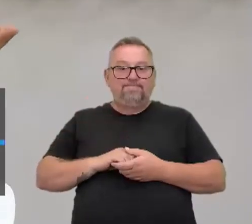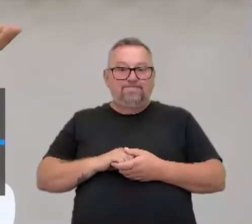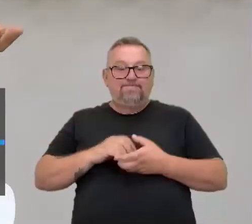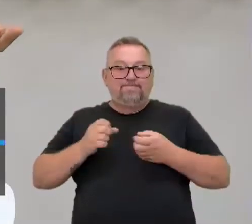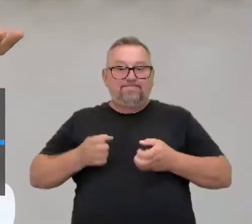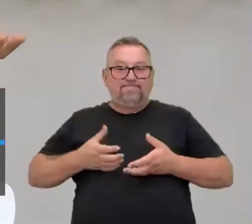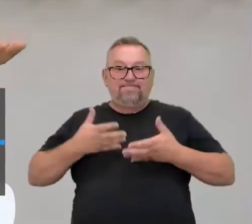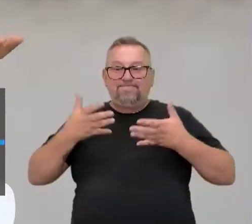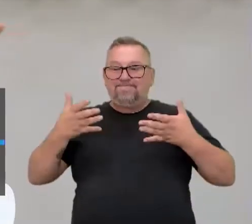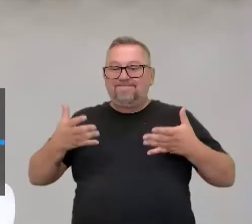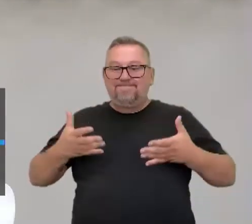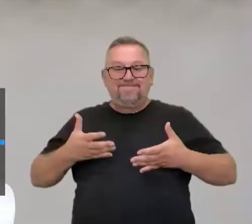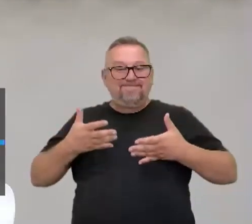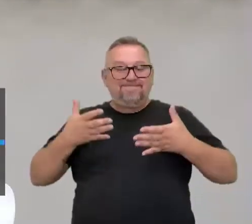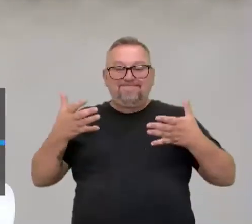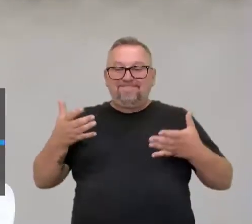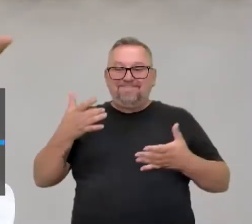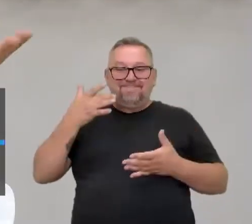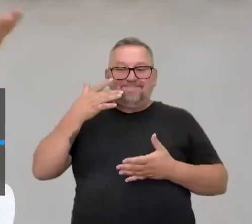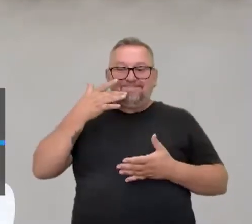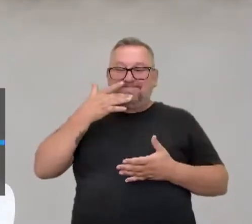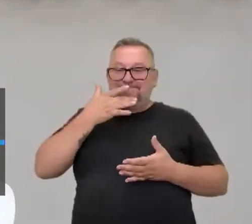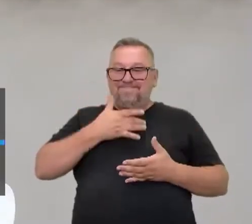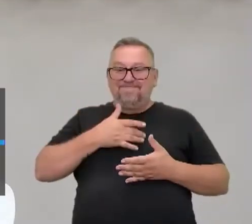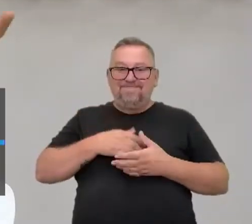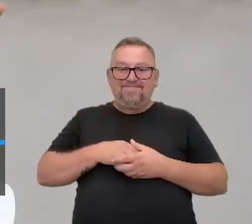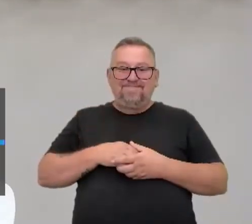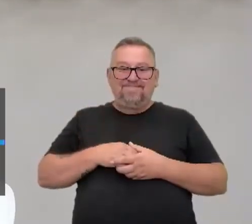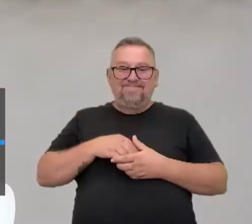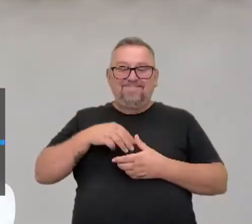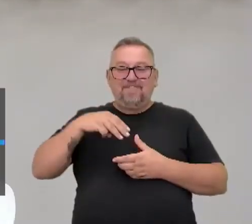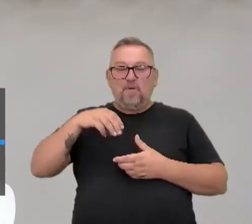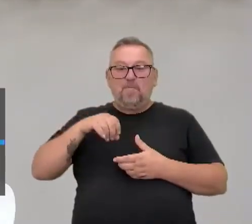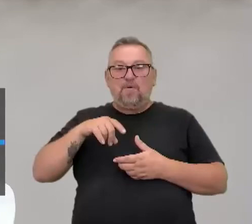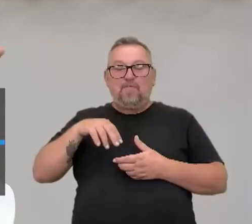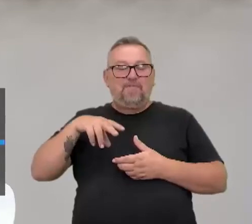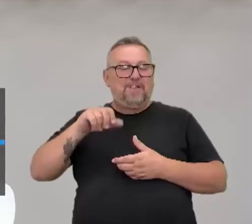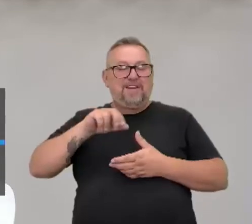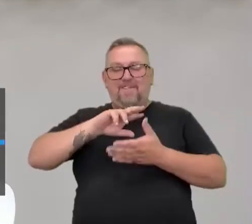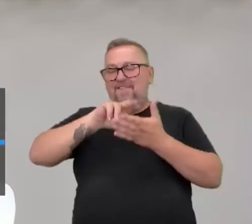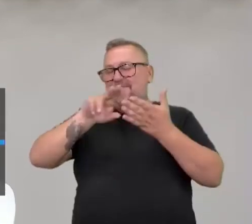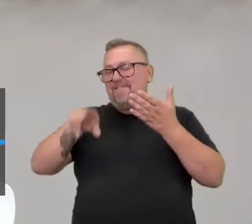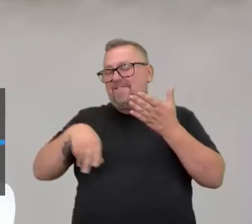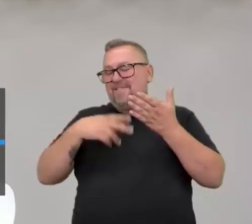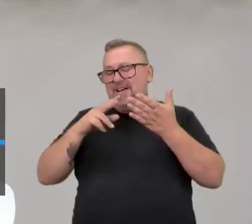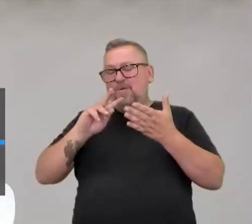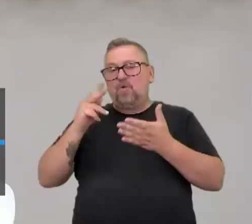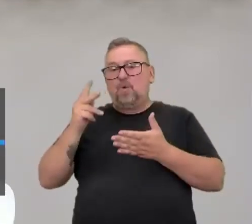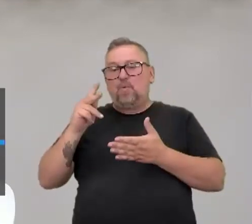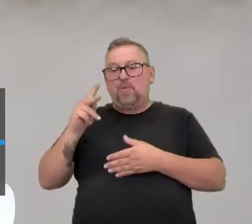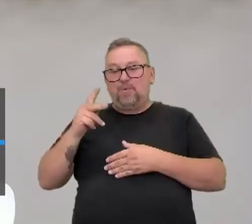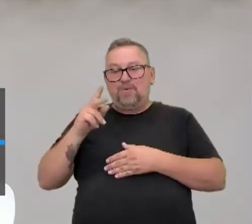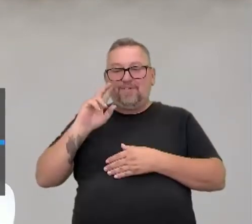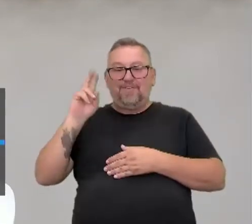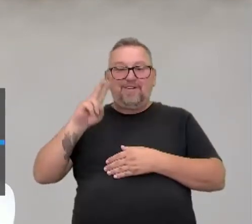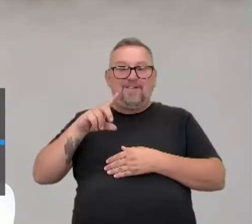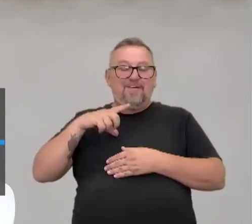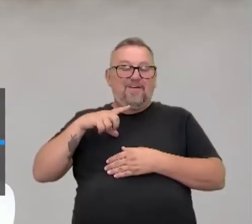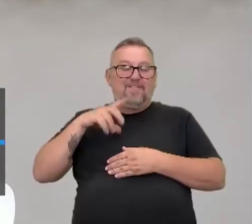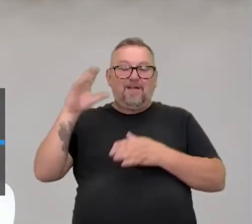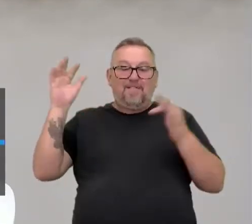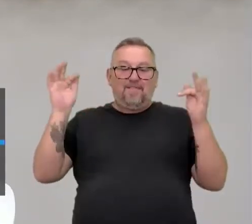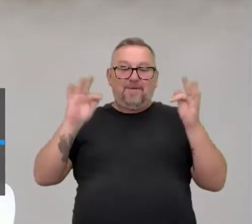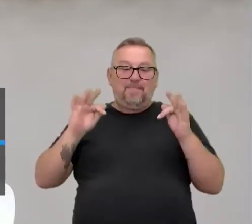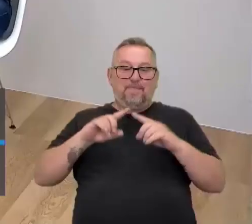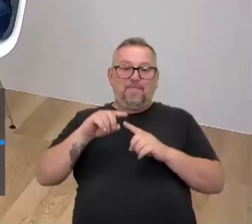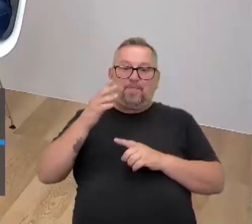né? Que a gente fica ali super feliz. Endorfina, por exemplo? Endorfinas, dopaminas, a gente fica aí super feliz, né? Quando a